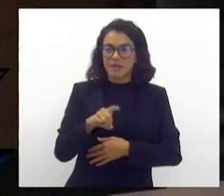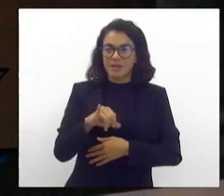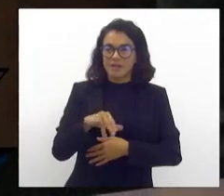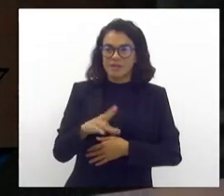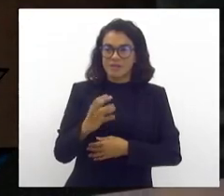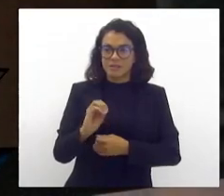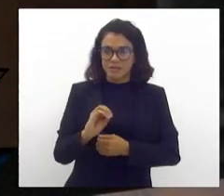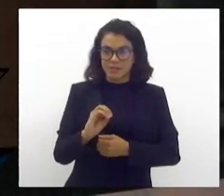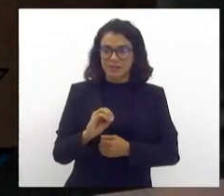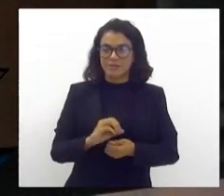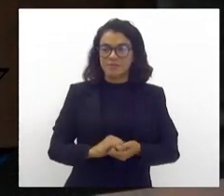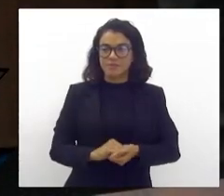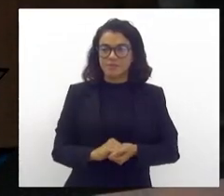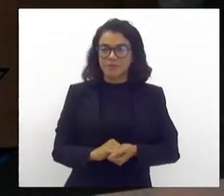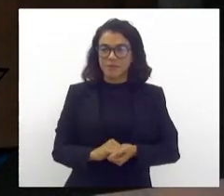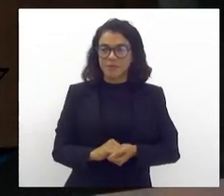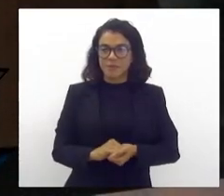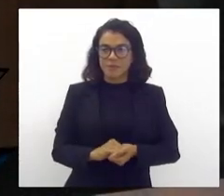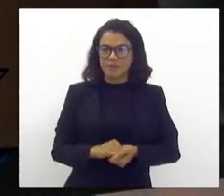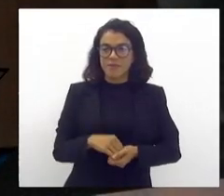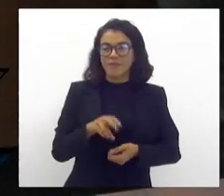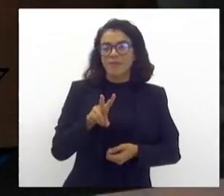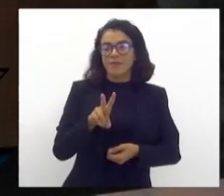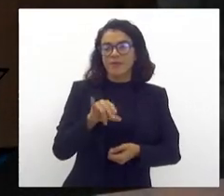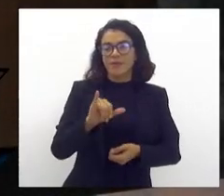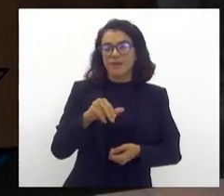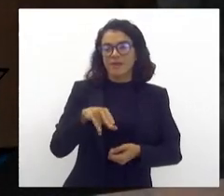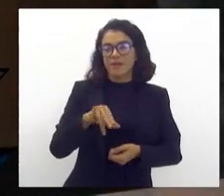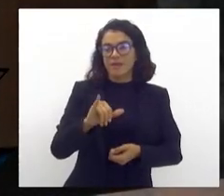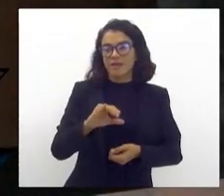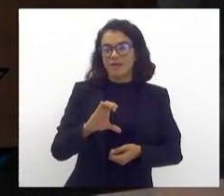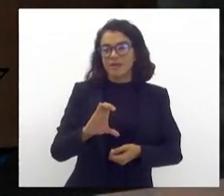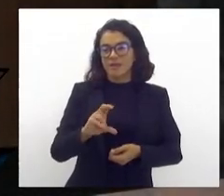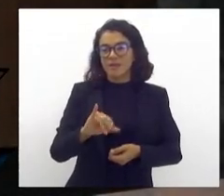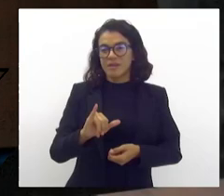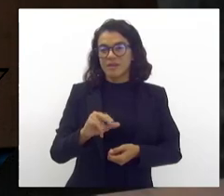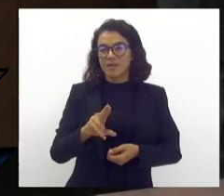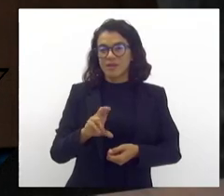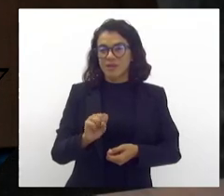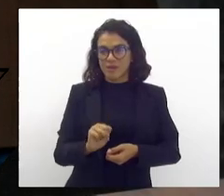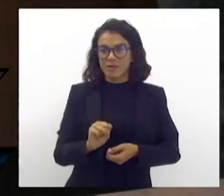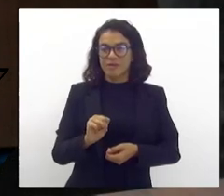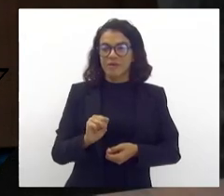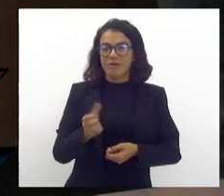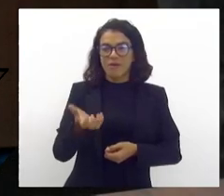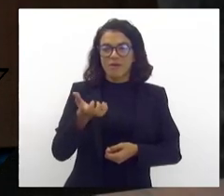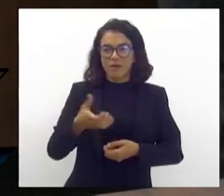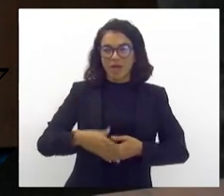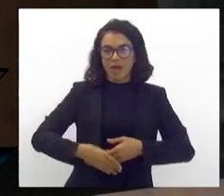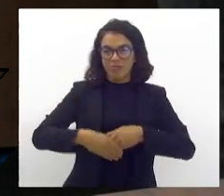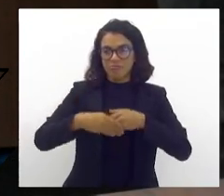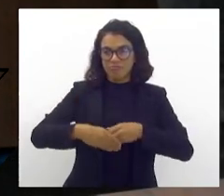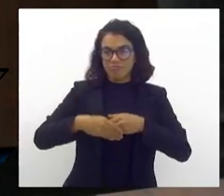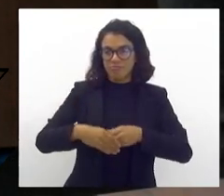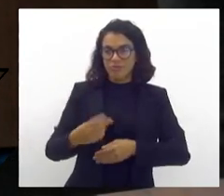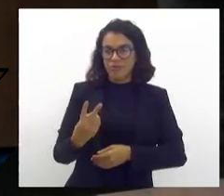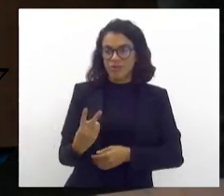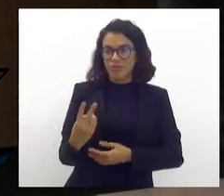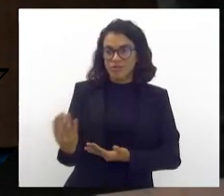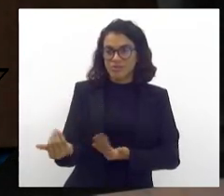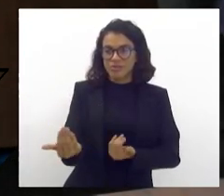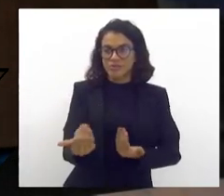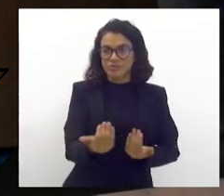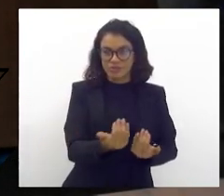O Vinícius Cozzolino, chega aí, por gentileza. Quero parabenizar esses dois jovens aqui, né? Mais jovens